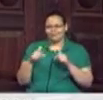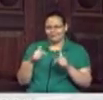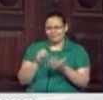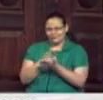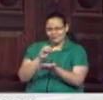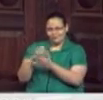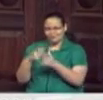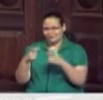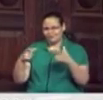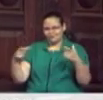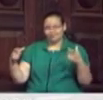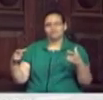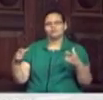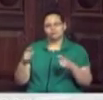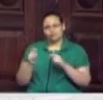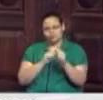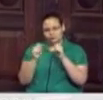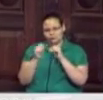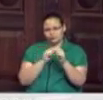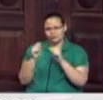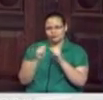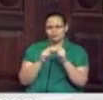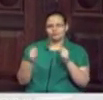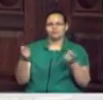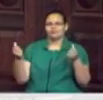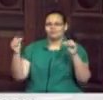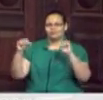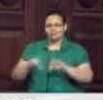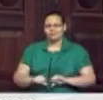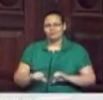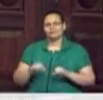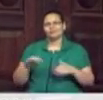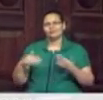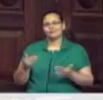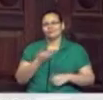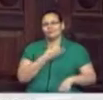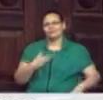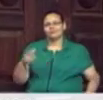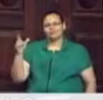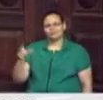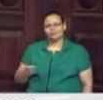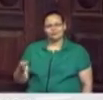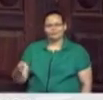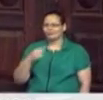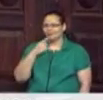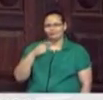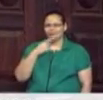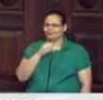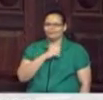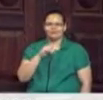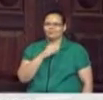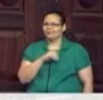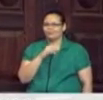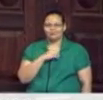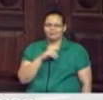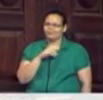crescendo, enquanto a economia estiver em depressão, enquanto o governo não estiver conseguindo pagar os salários.